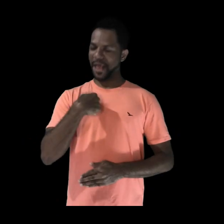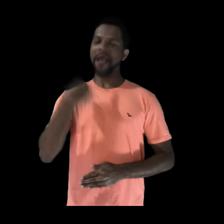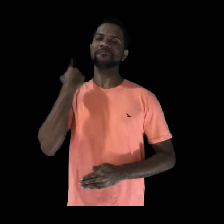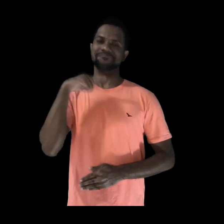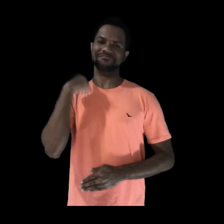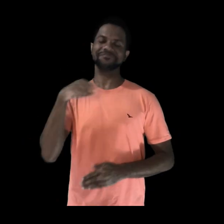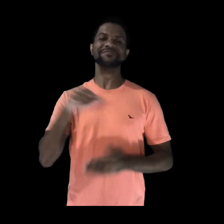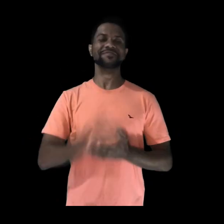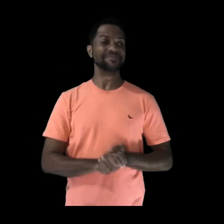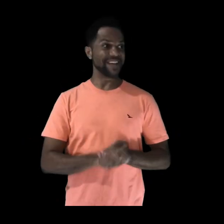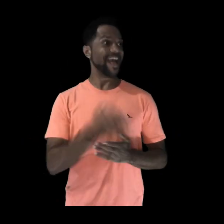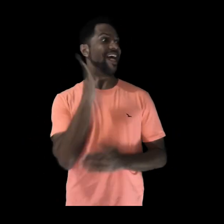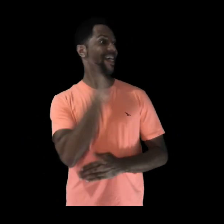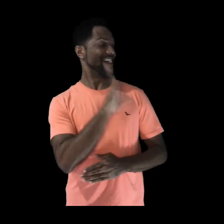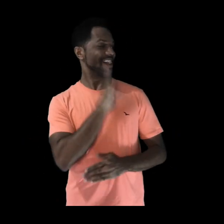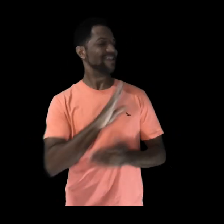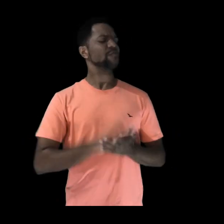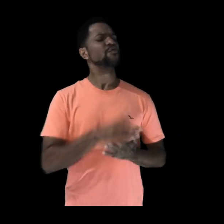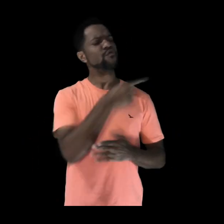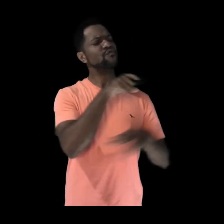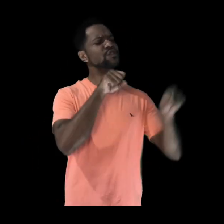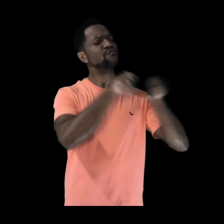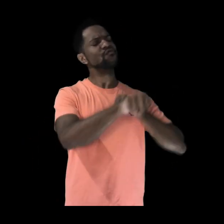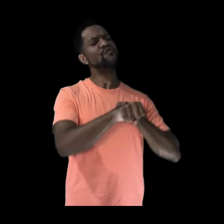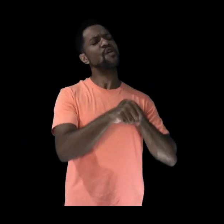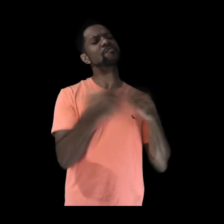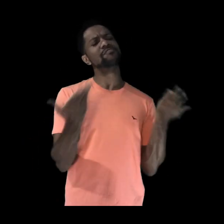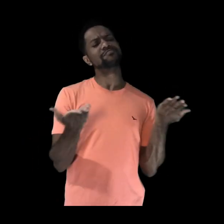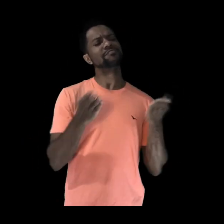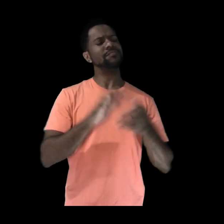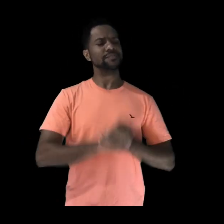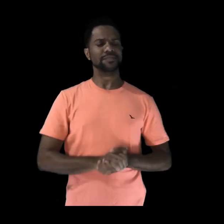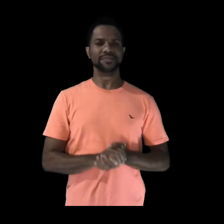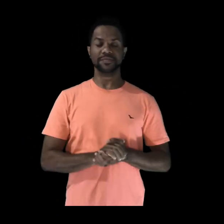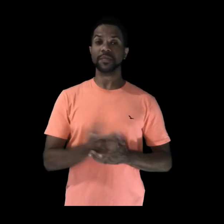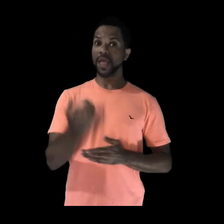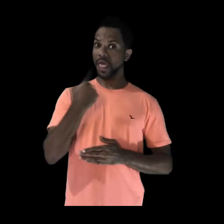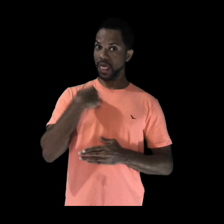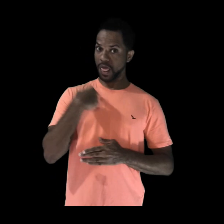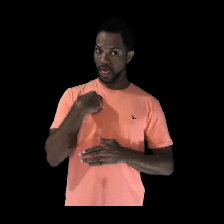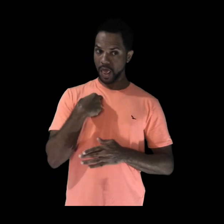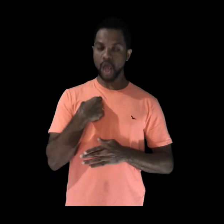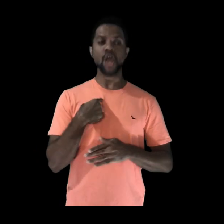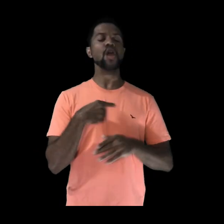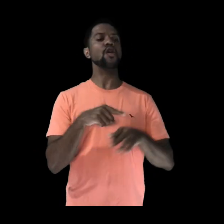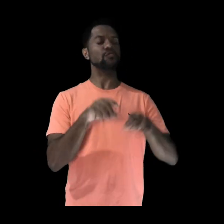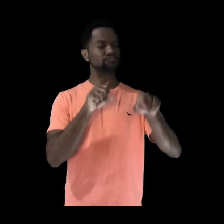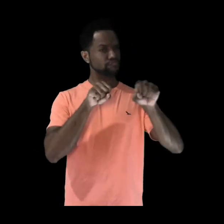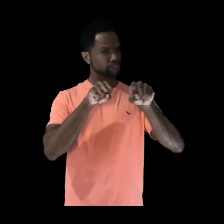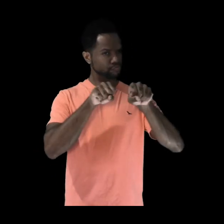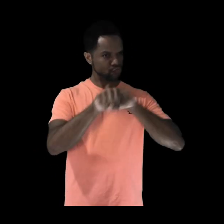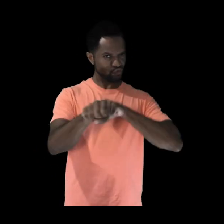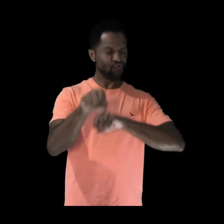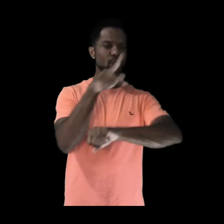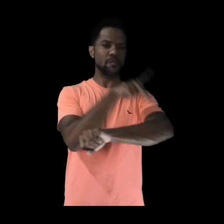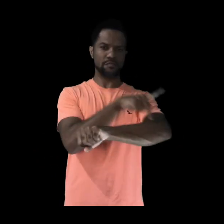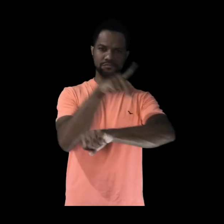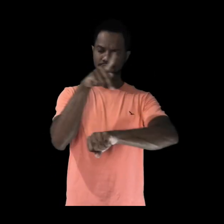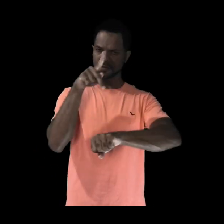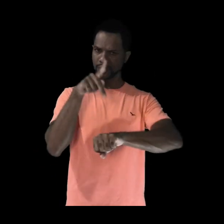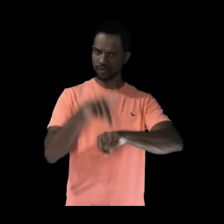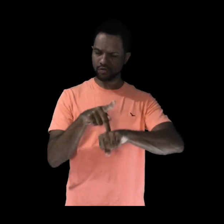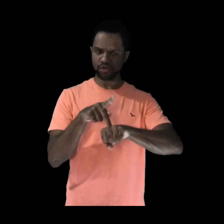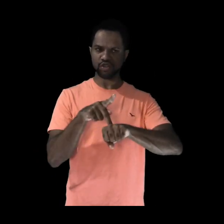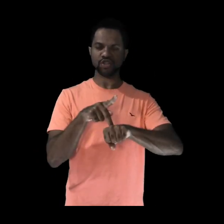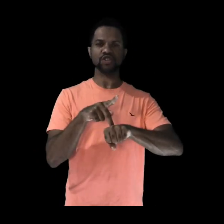mineiro. Ah, entendi. Show de bola. E qual é a sua formação? Qual é? Eu sou licenciado em Normal